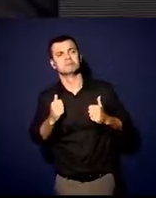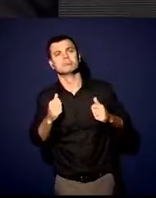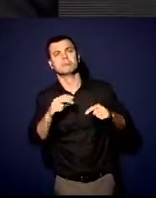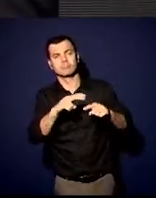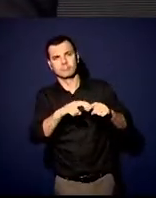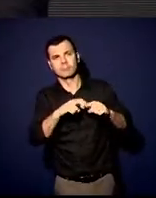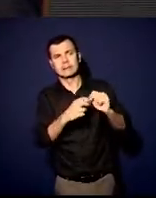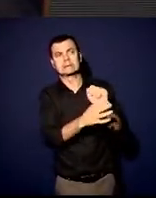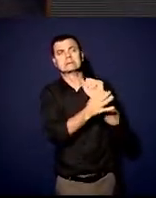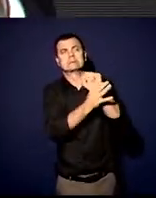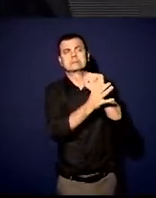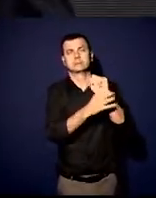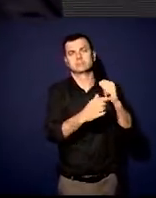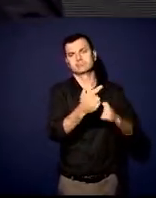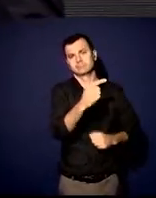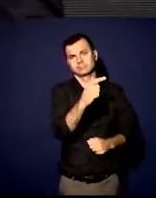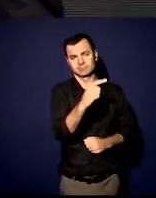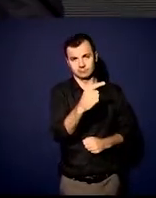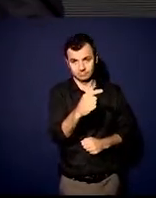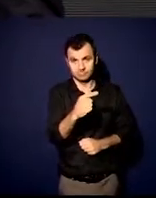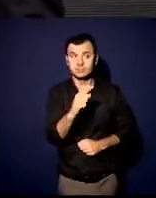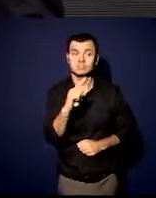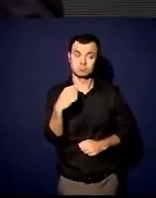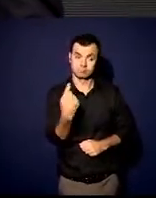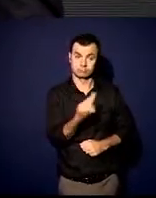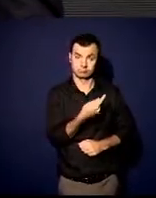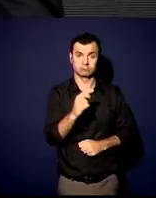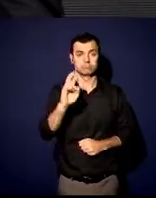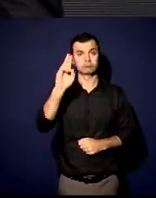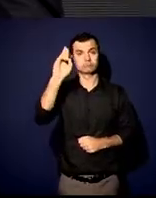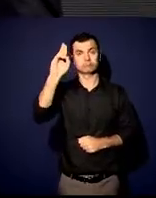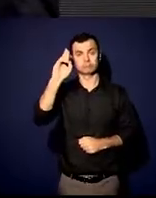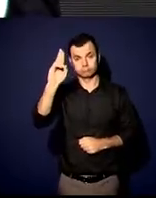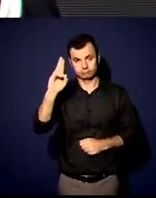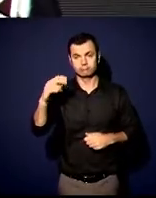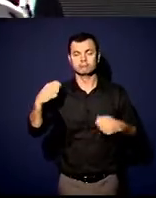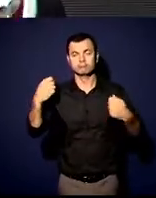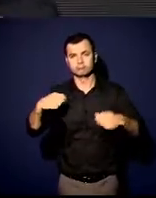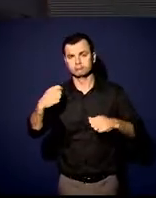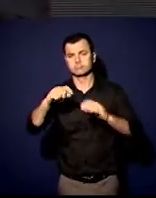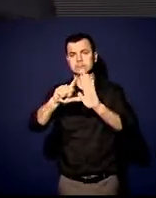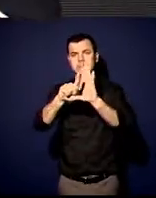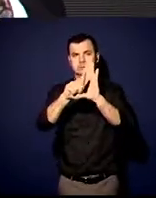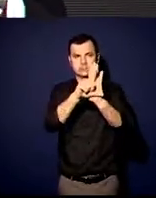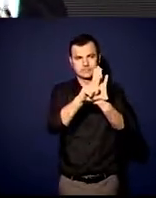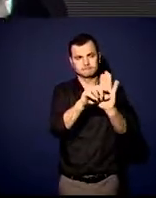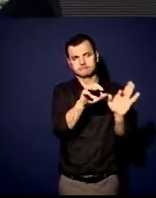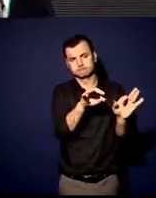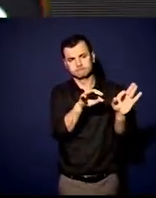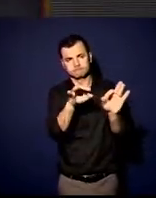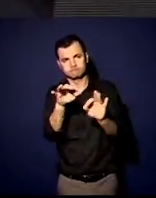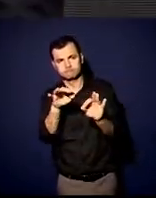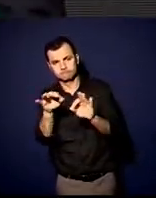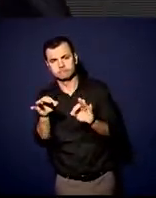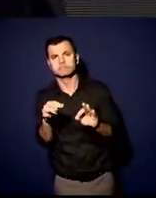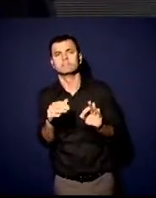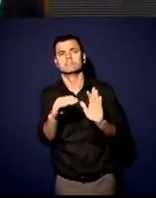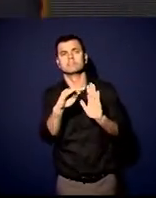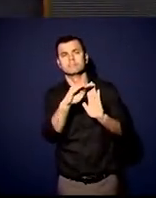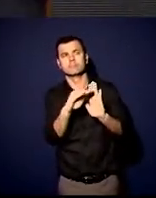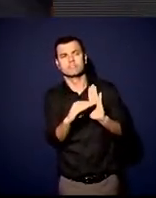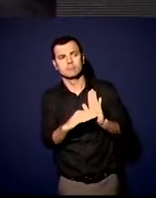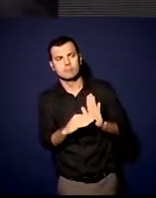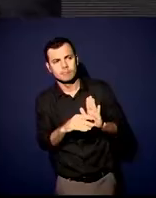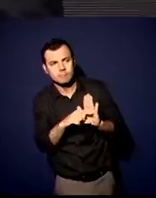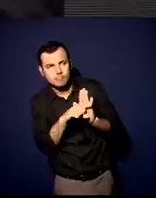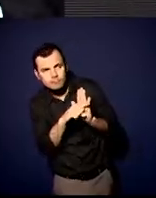França jurídica eu trago para nós o problema nós quem temos o dever de legisla de acomodar de rever